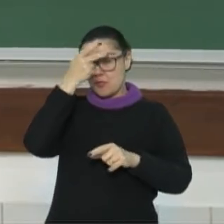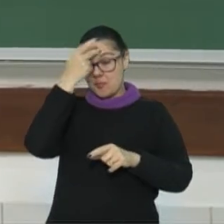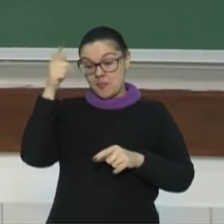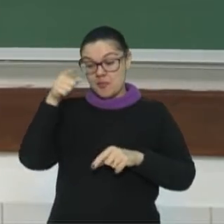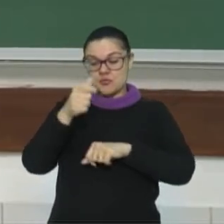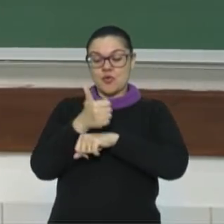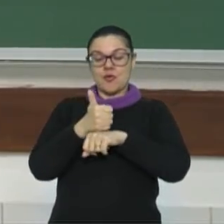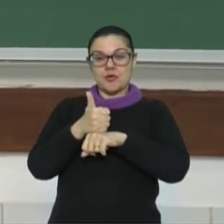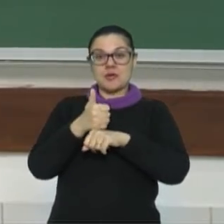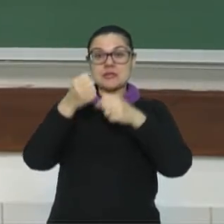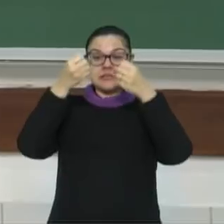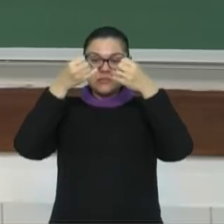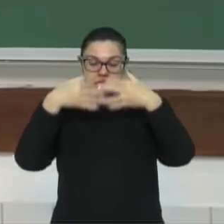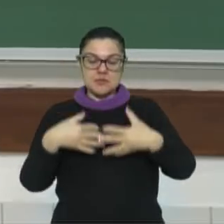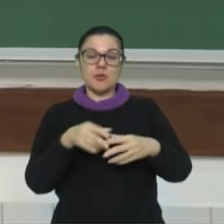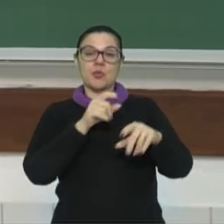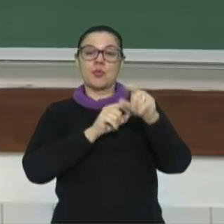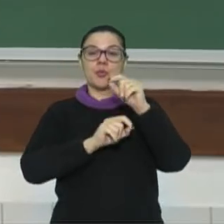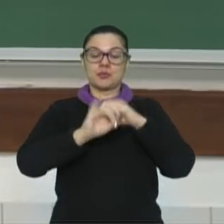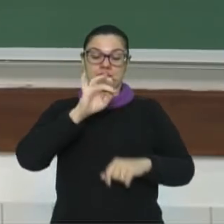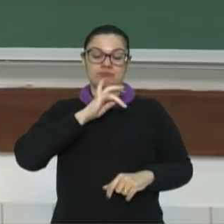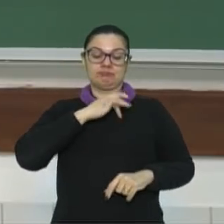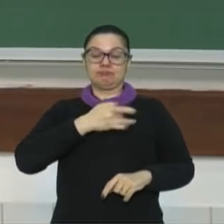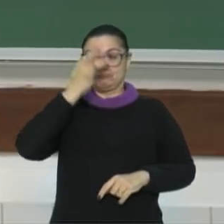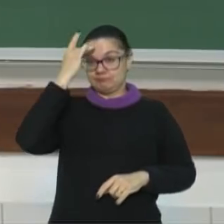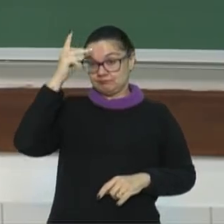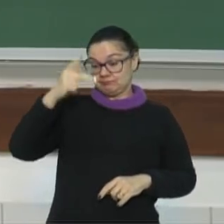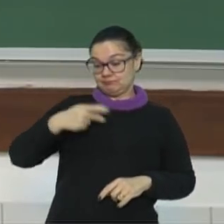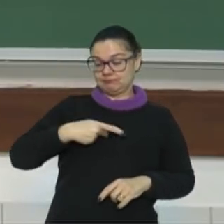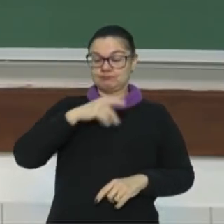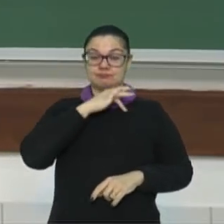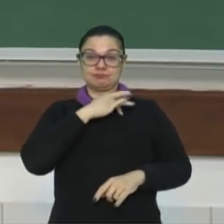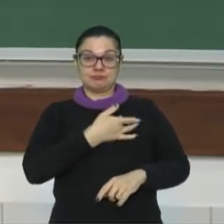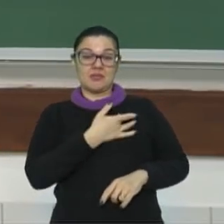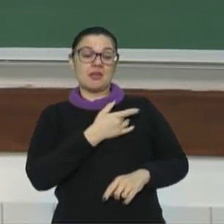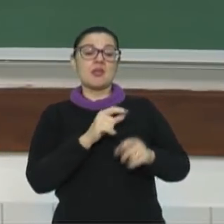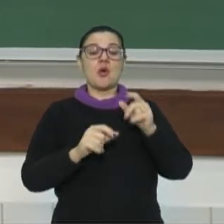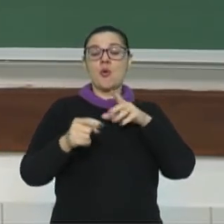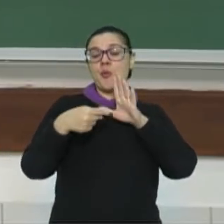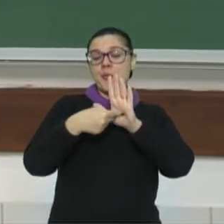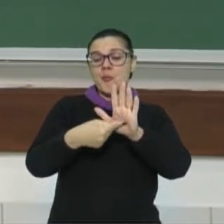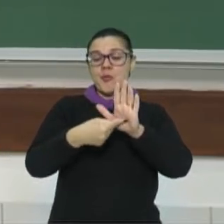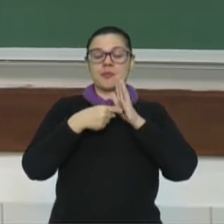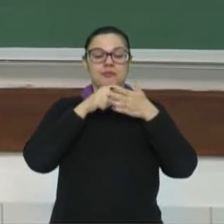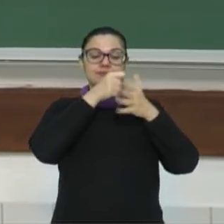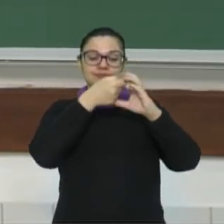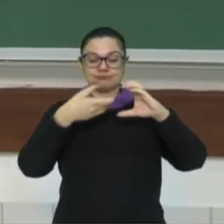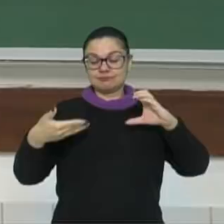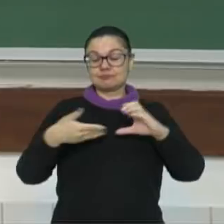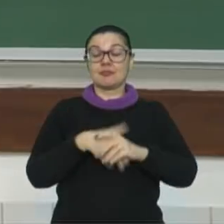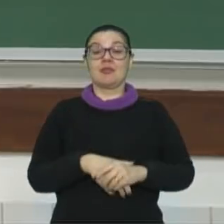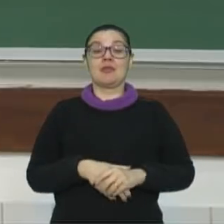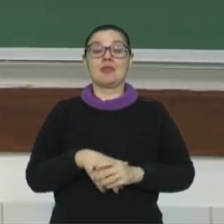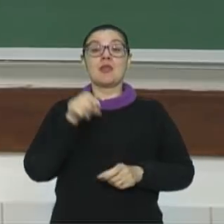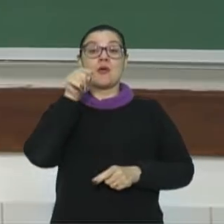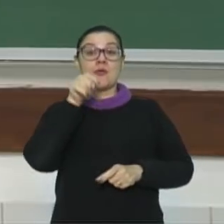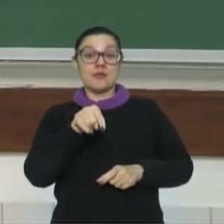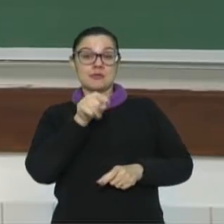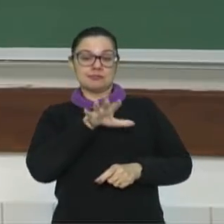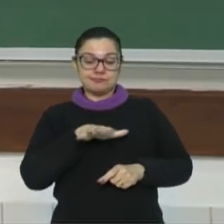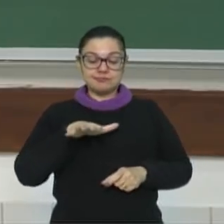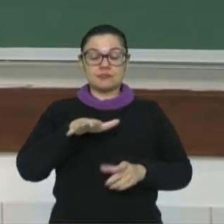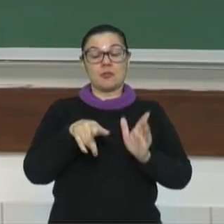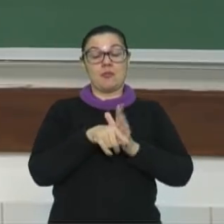reportagem definindo para nós o que é vitimismo, né? Trazendo características para nós. Então, isso faz parte